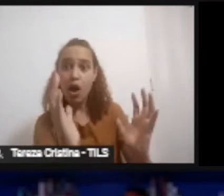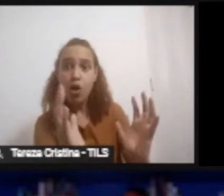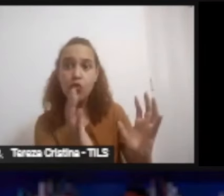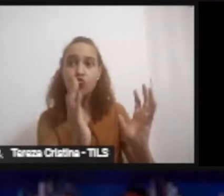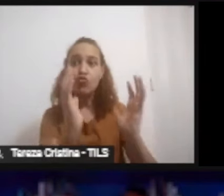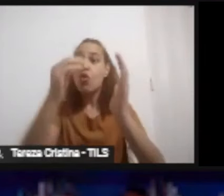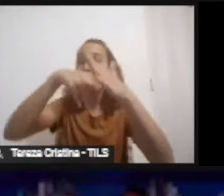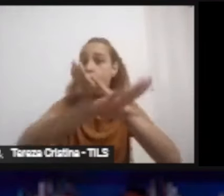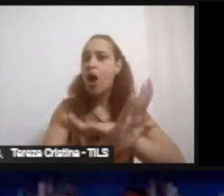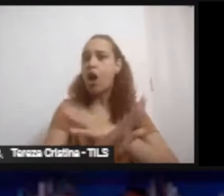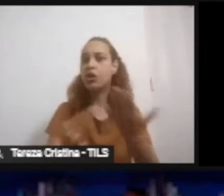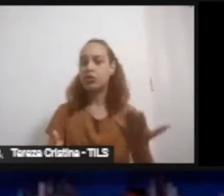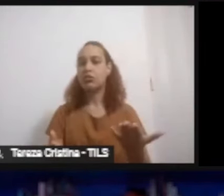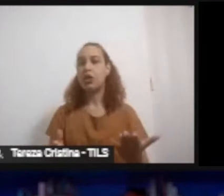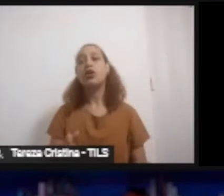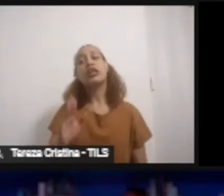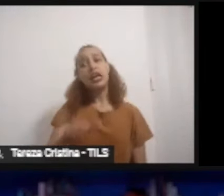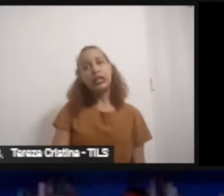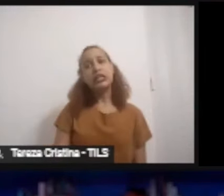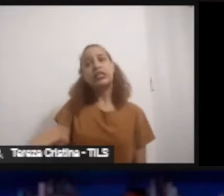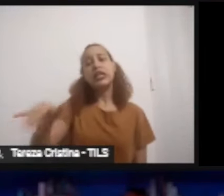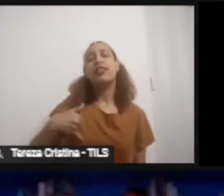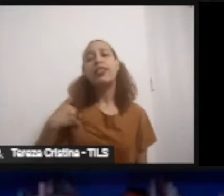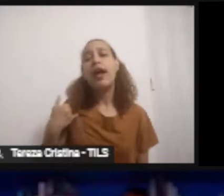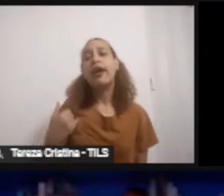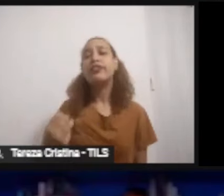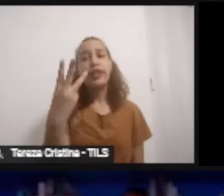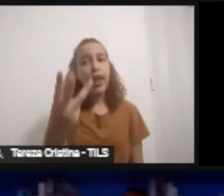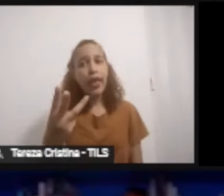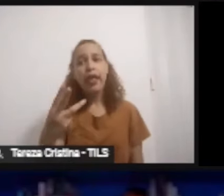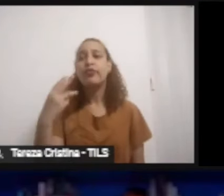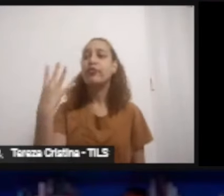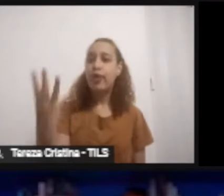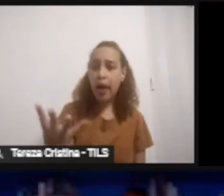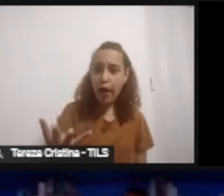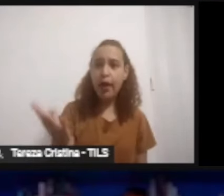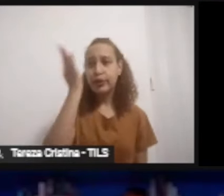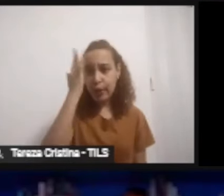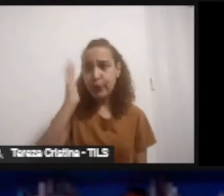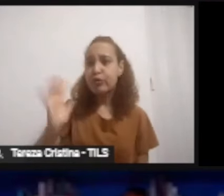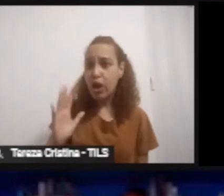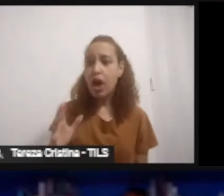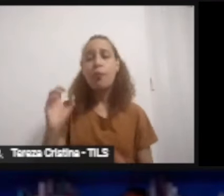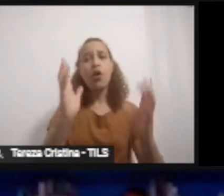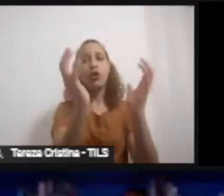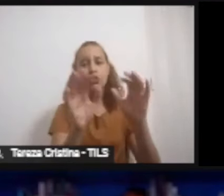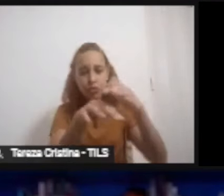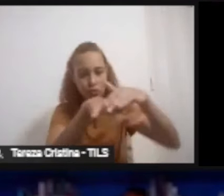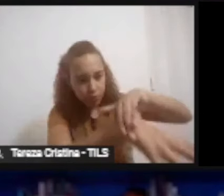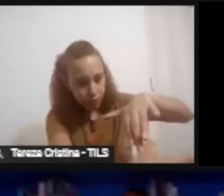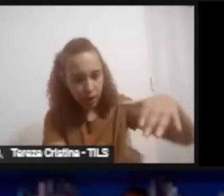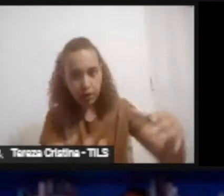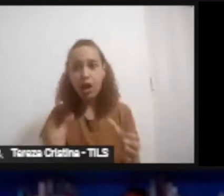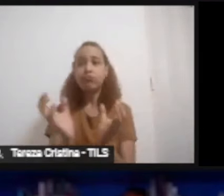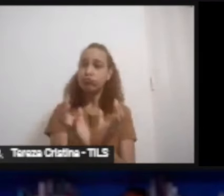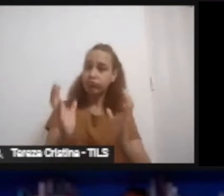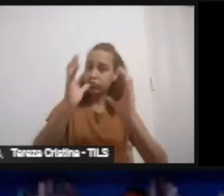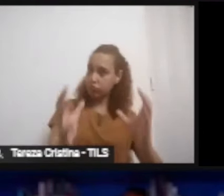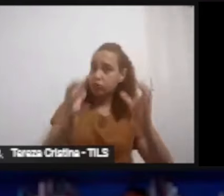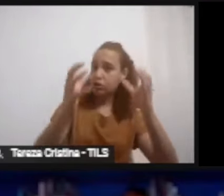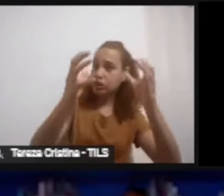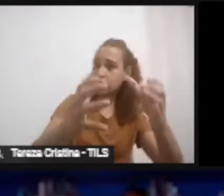3 anos e meio, 4 anos, e ela já souber, eu já tiver explicado. Aí eu posso colocar os enfeites aqui de volta. Enquanto isso, vamos criar um